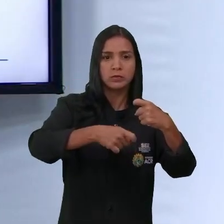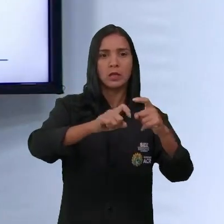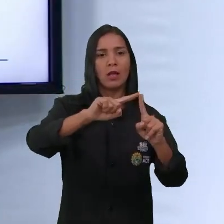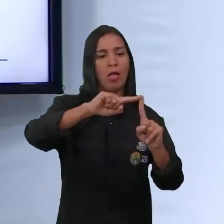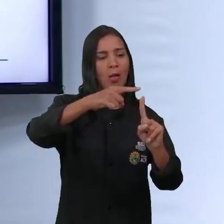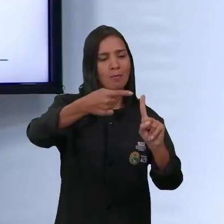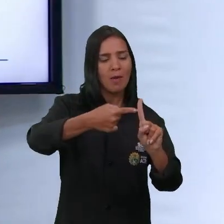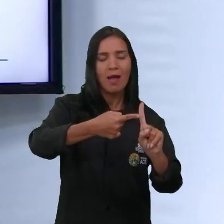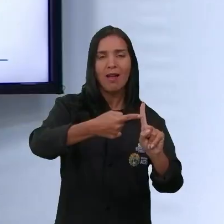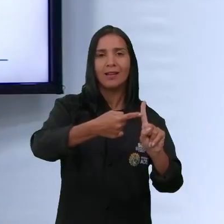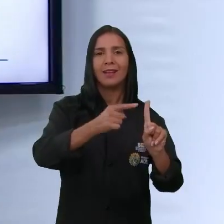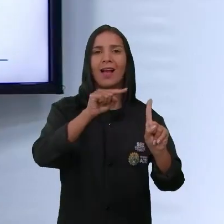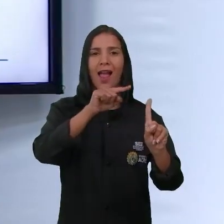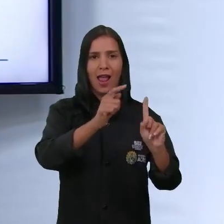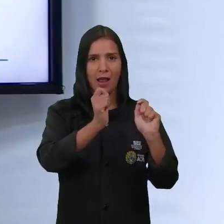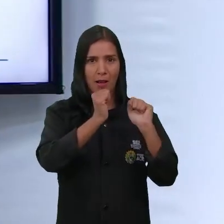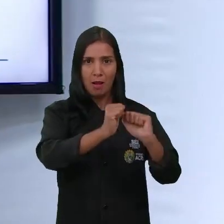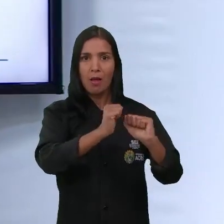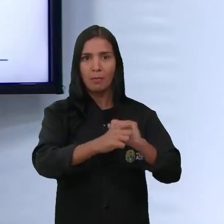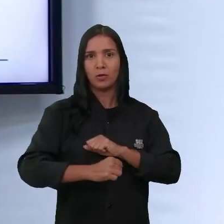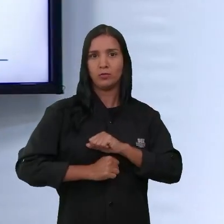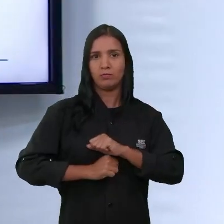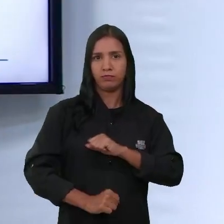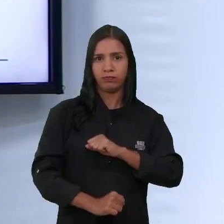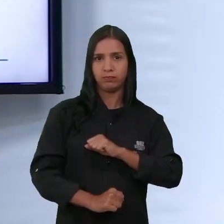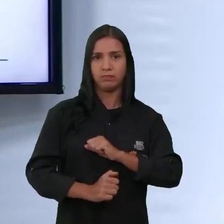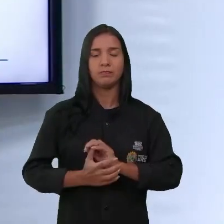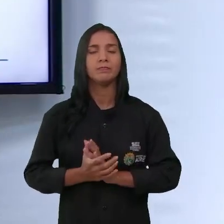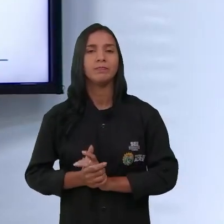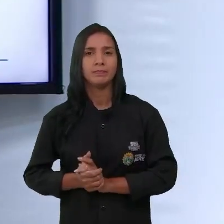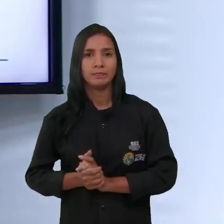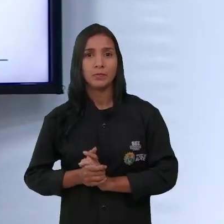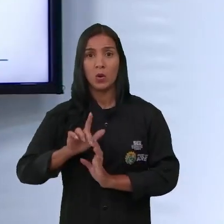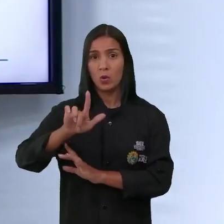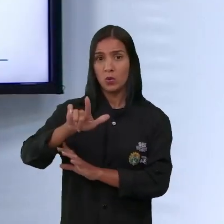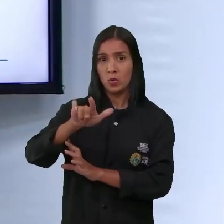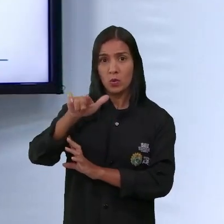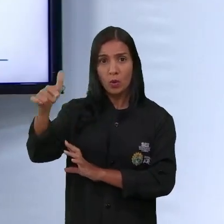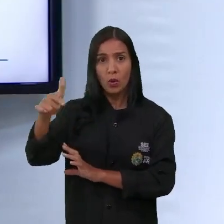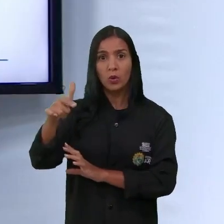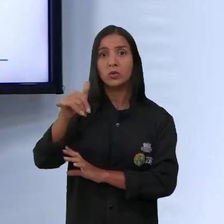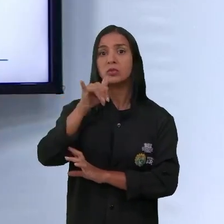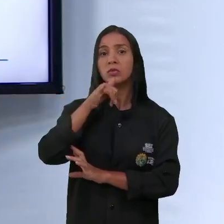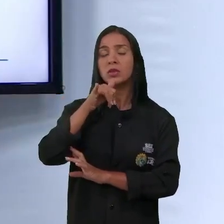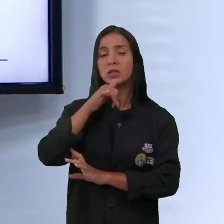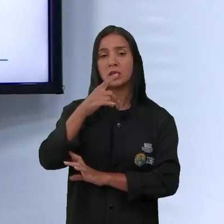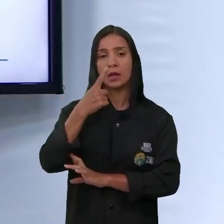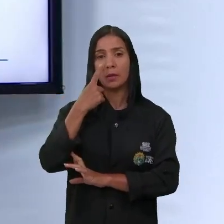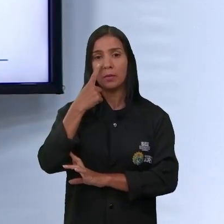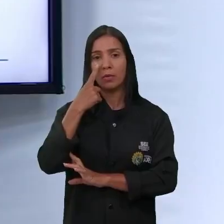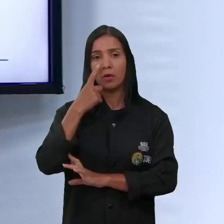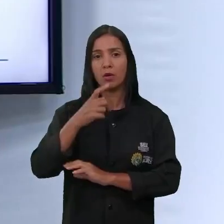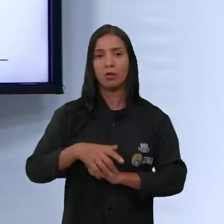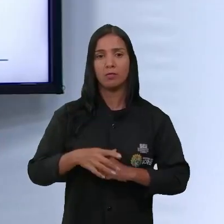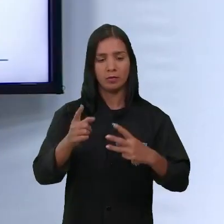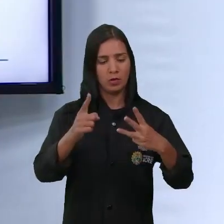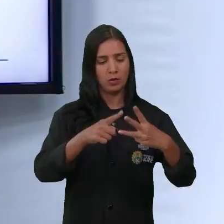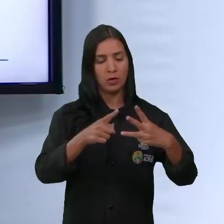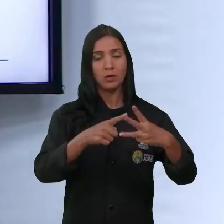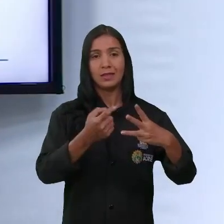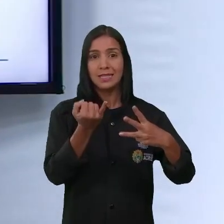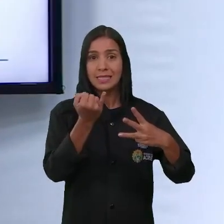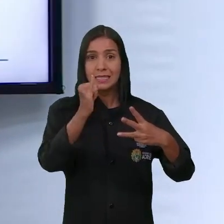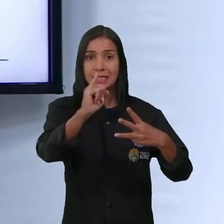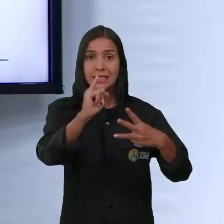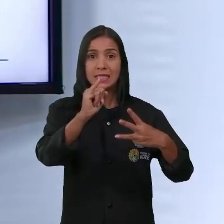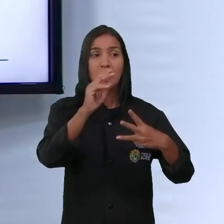seu agressor. O outro caso corresponde justamente ao risco de morte.